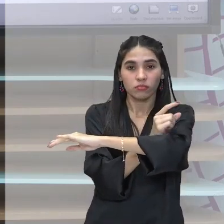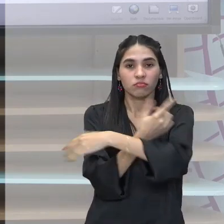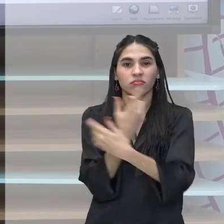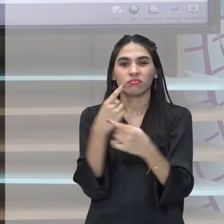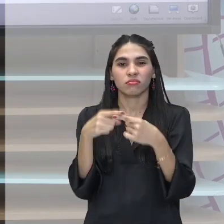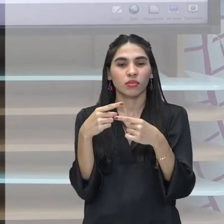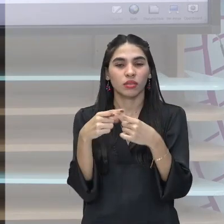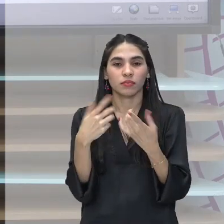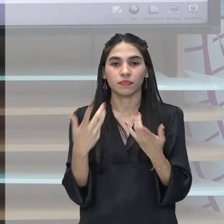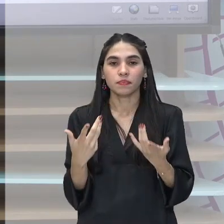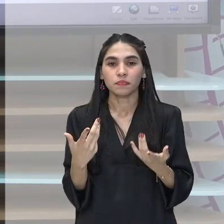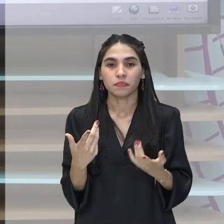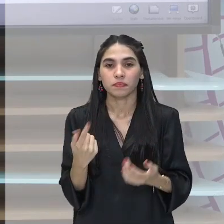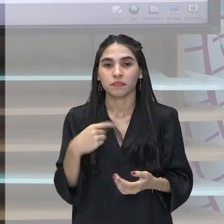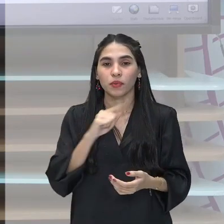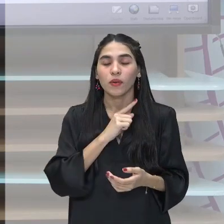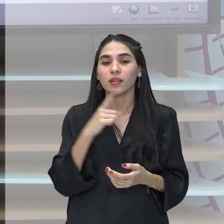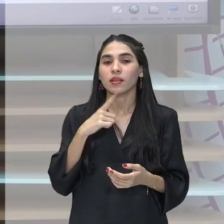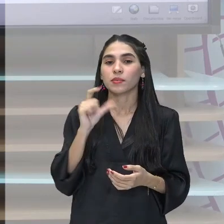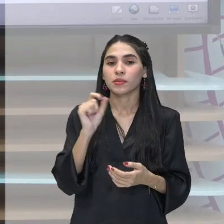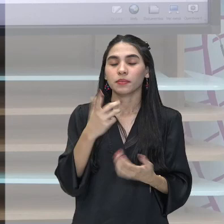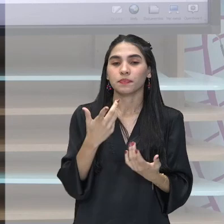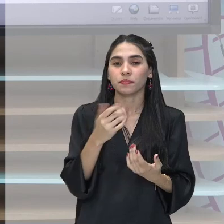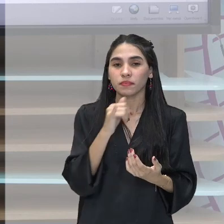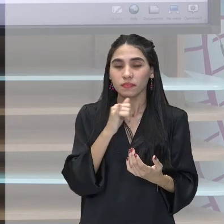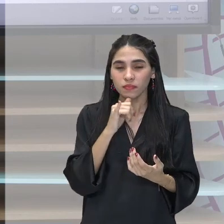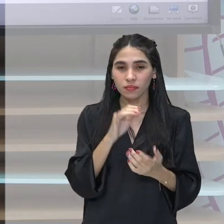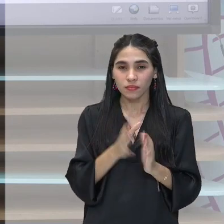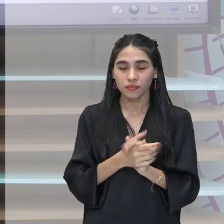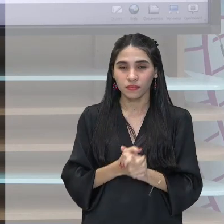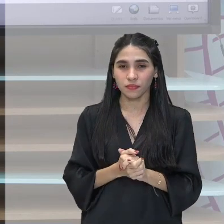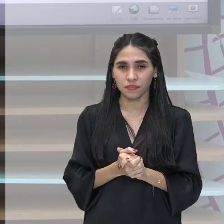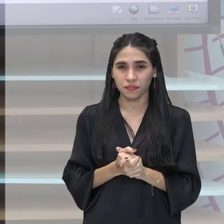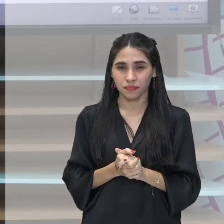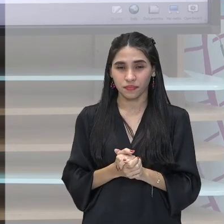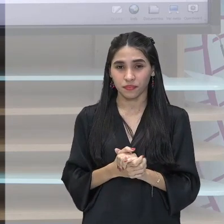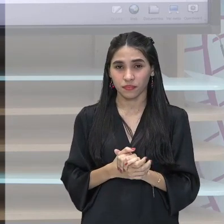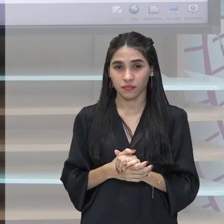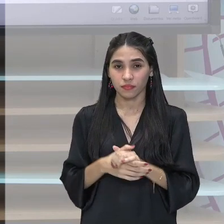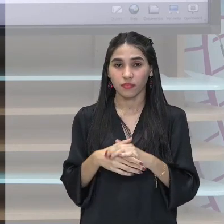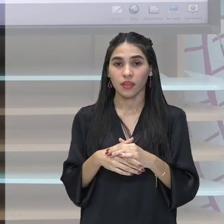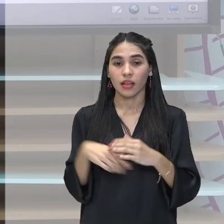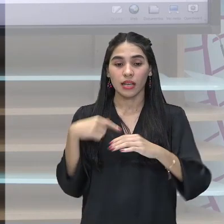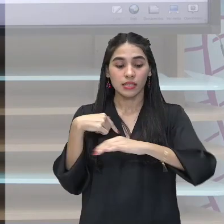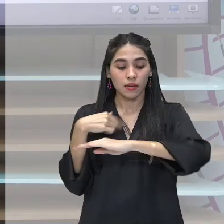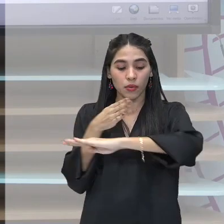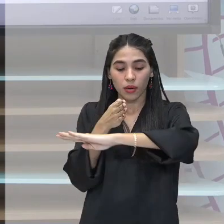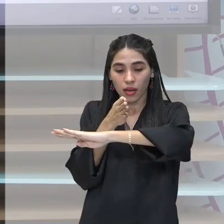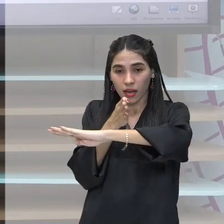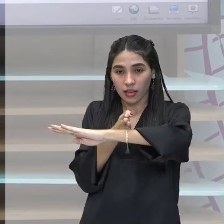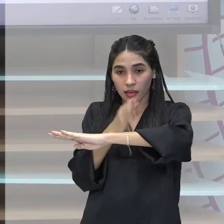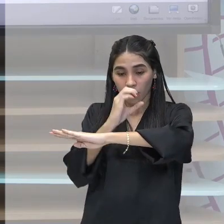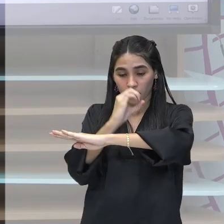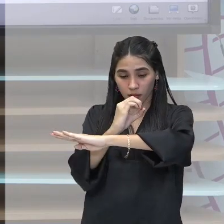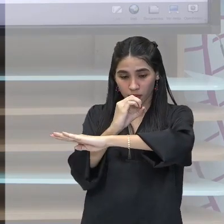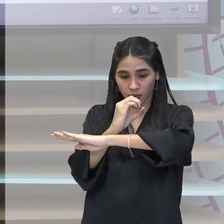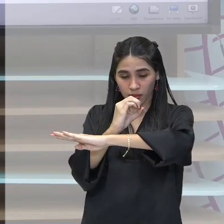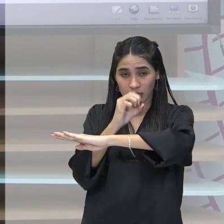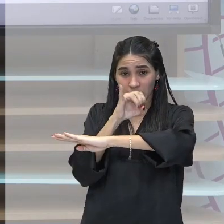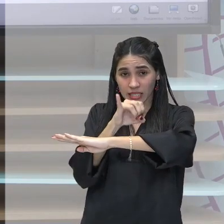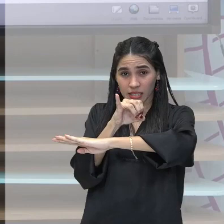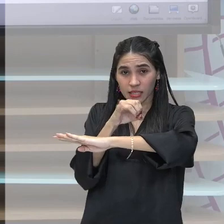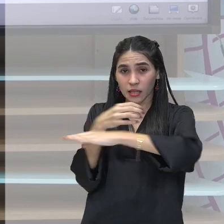Porque nós temos a questão de considerar algo próximo de zero, porque quanto mais próximo de zero